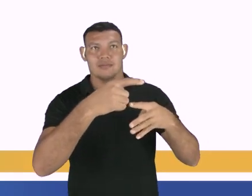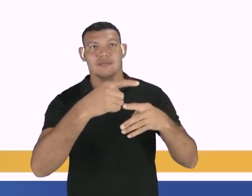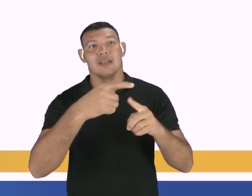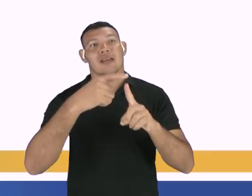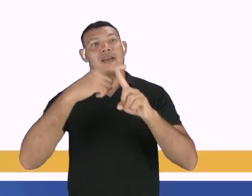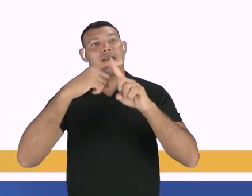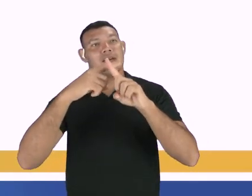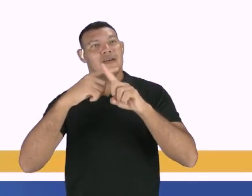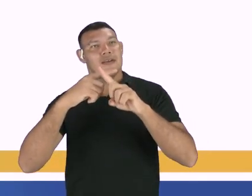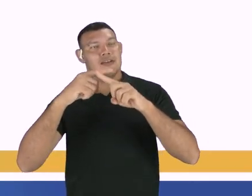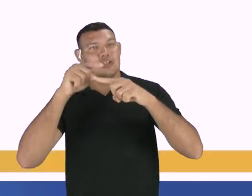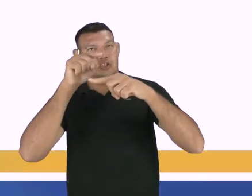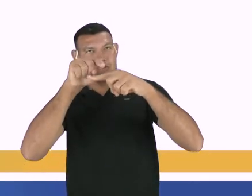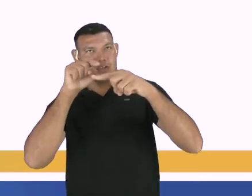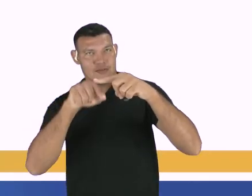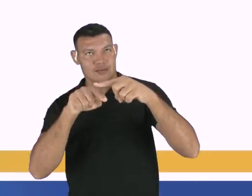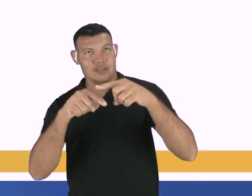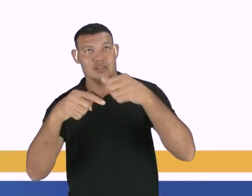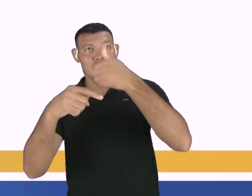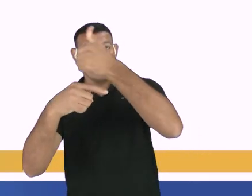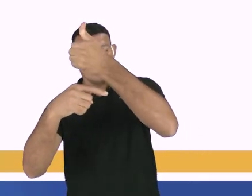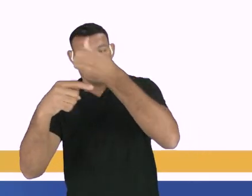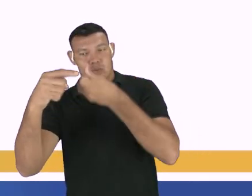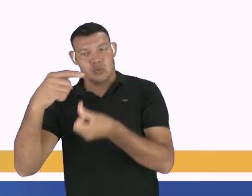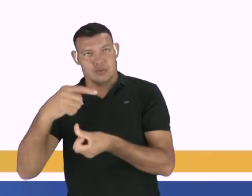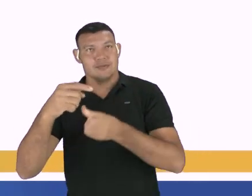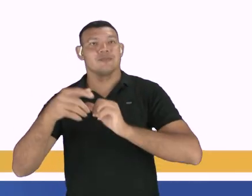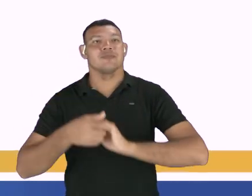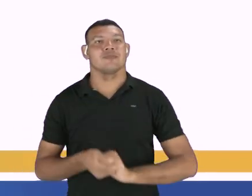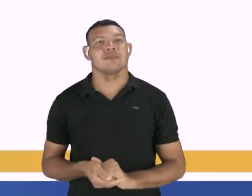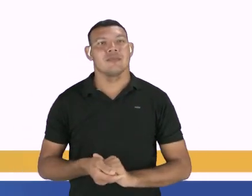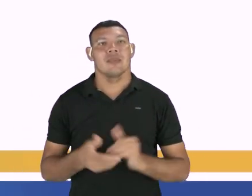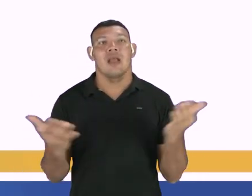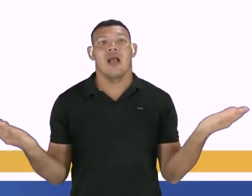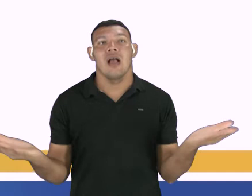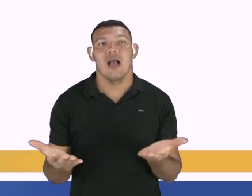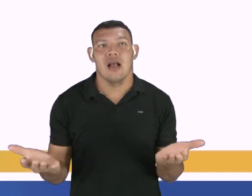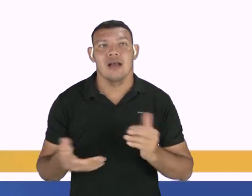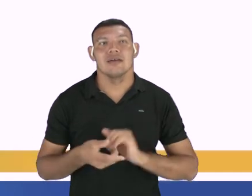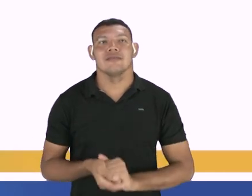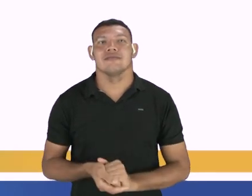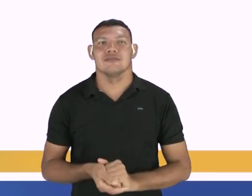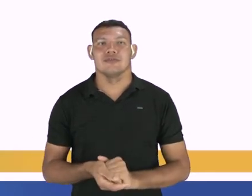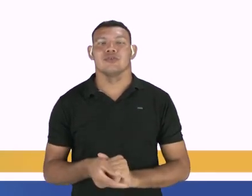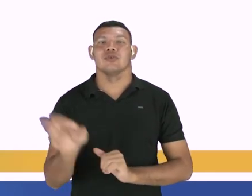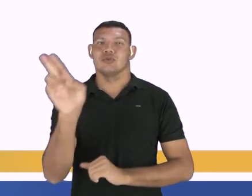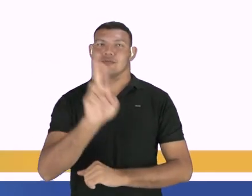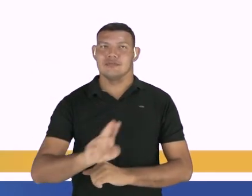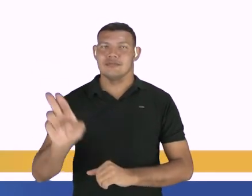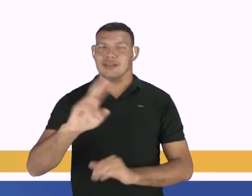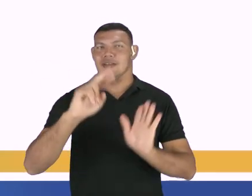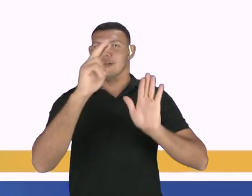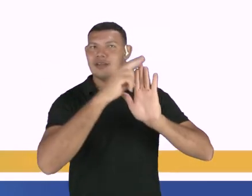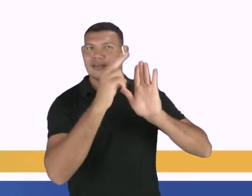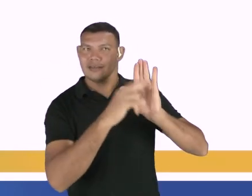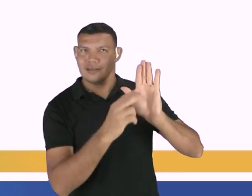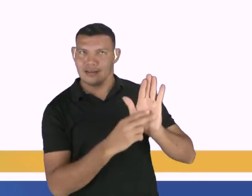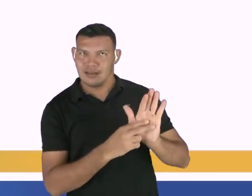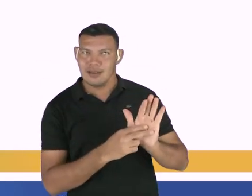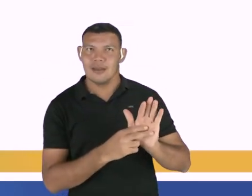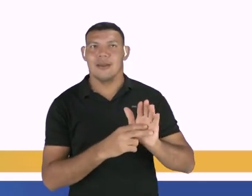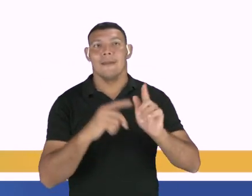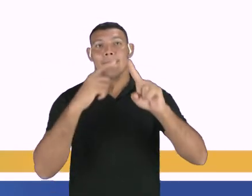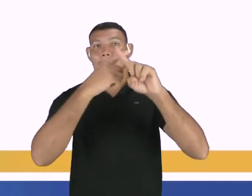primeira fração e multipliquei pelo inverso de 6, que é 1/6. Aí agora eu aplico aquela regra que nós vimos na